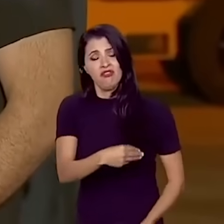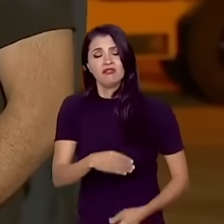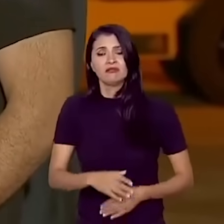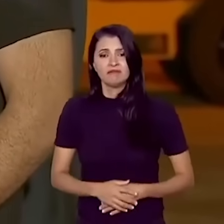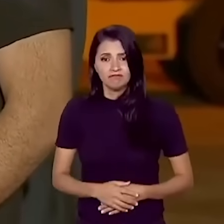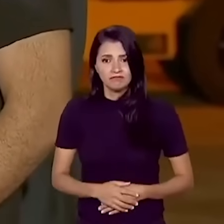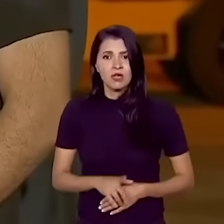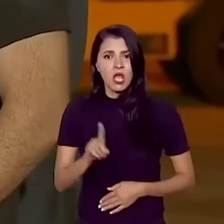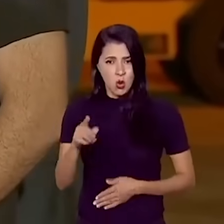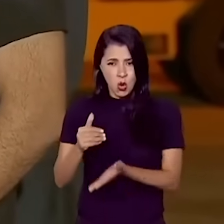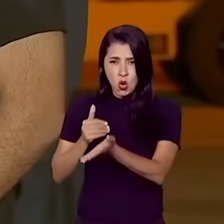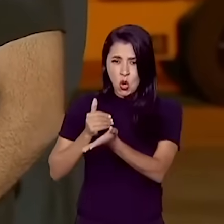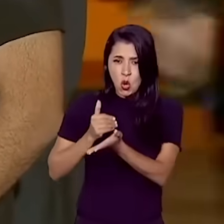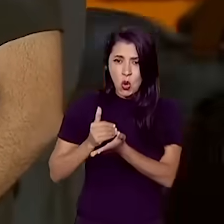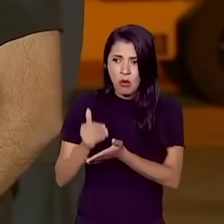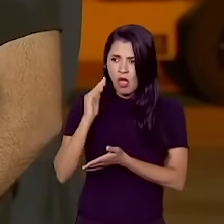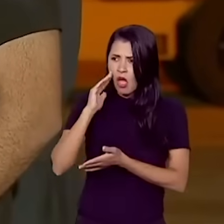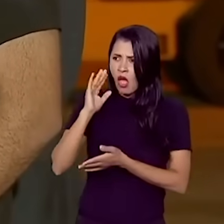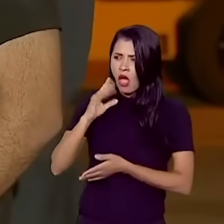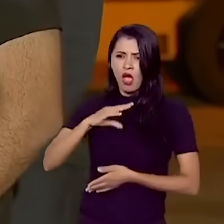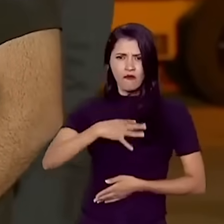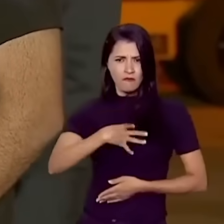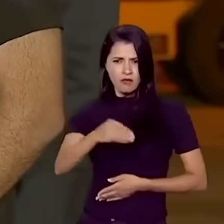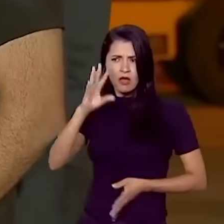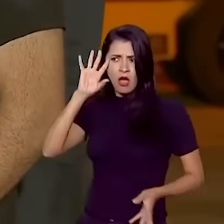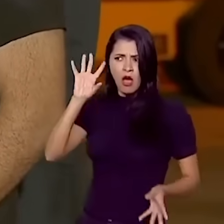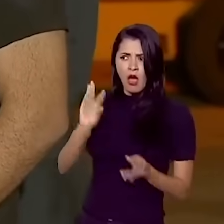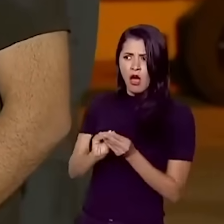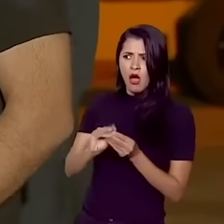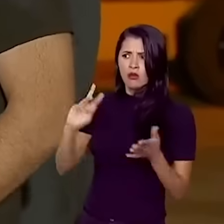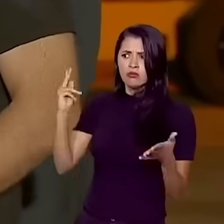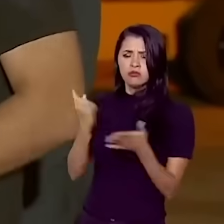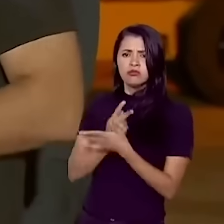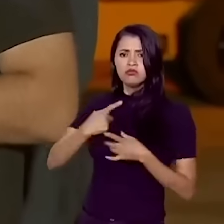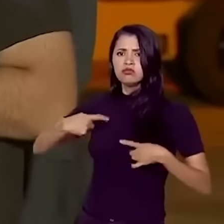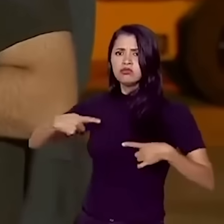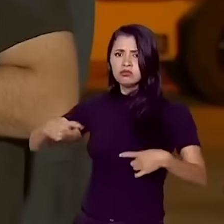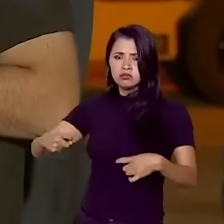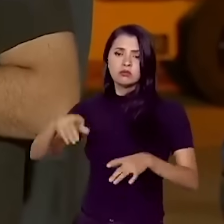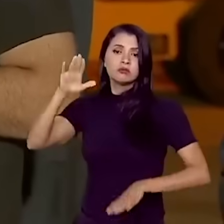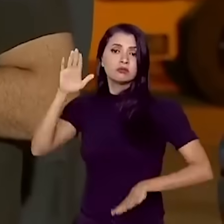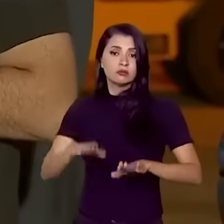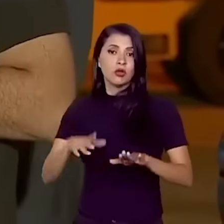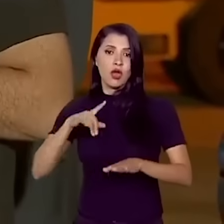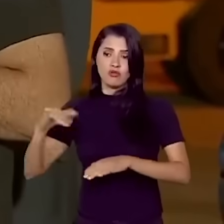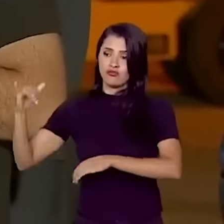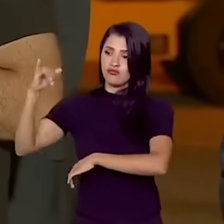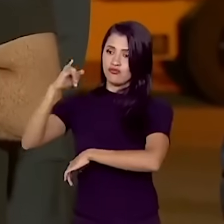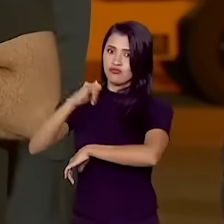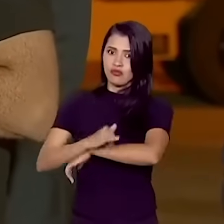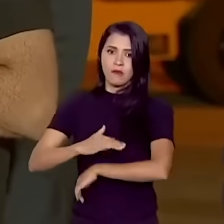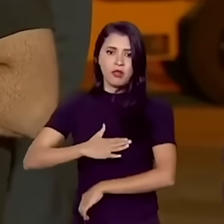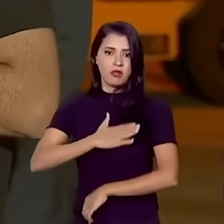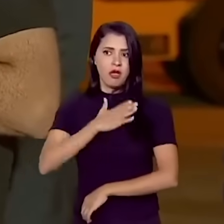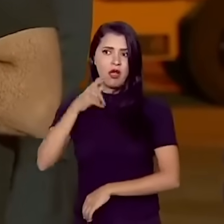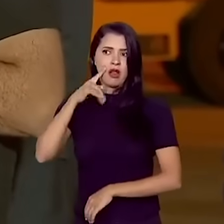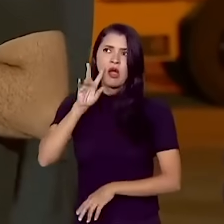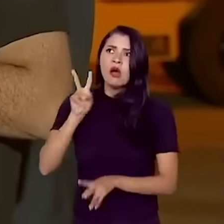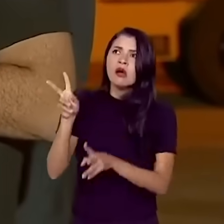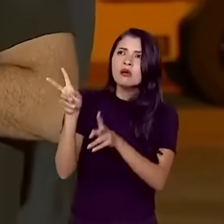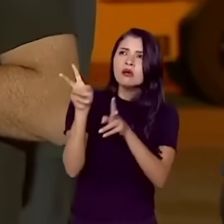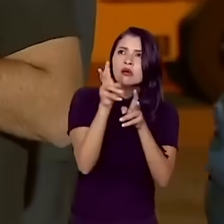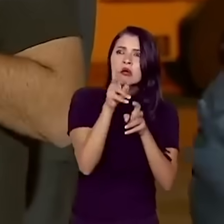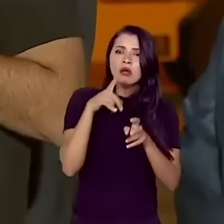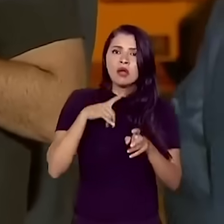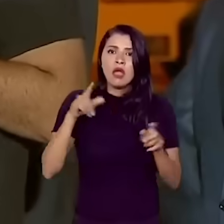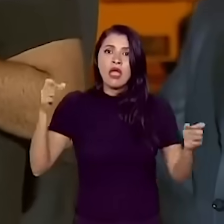Quando eles começaram a entender que estava passando, às vezes, quando chega o avião militar israelense,